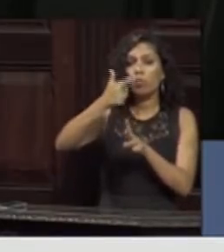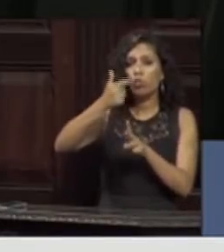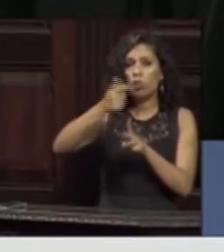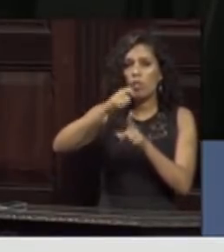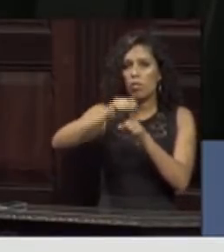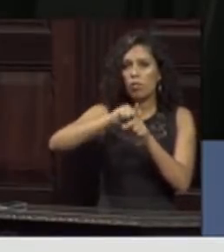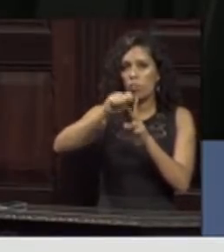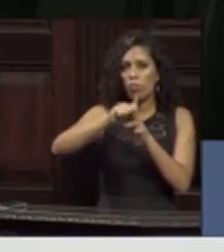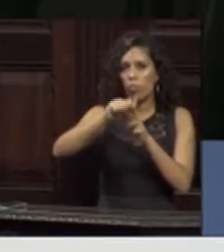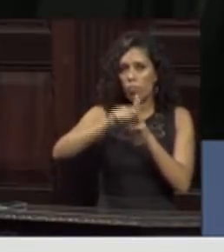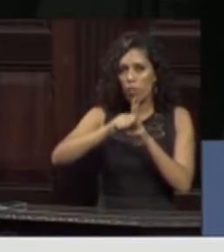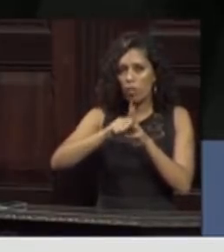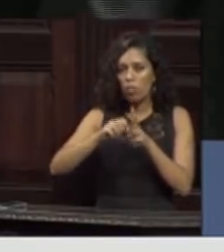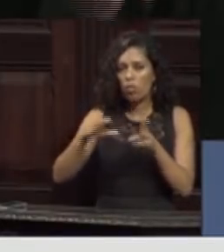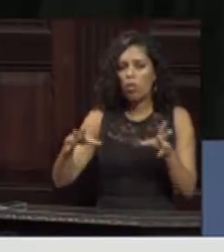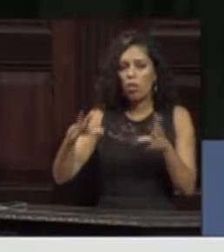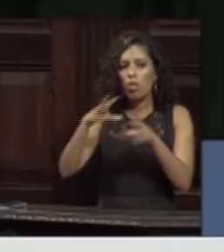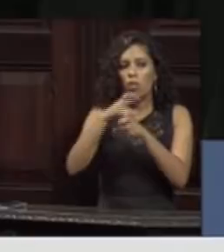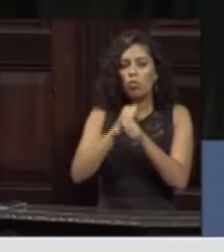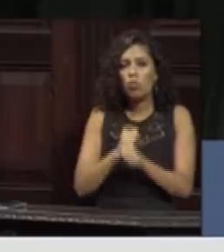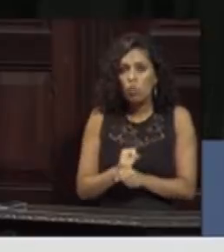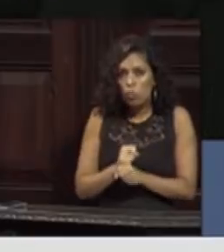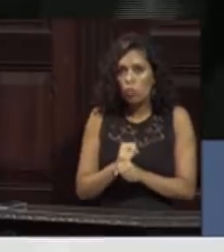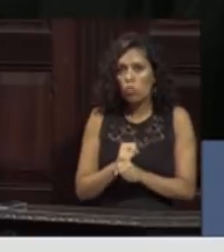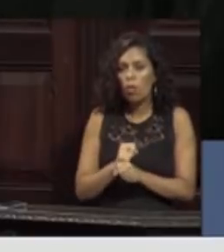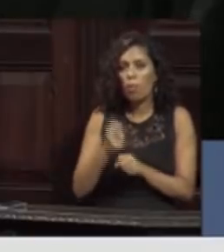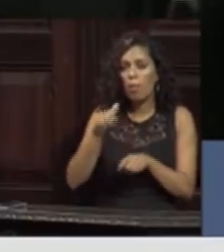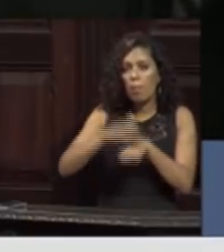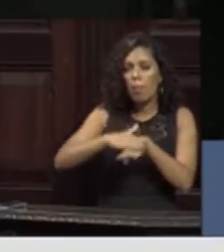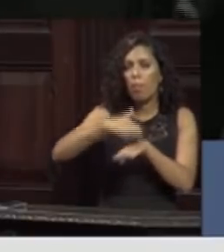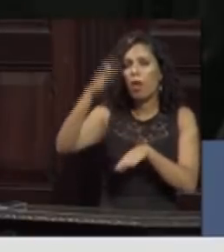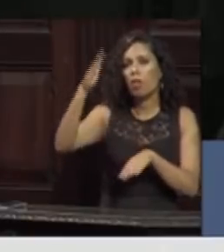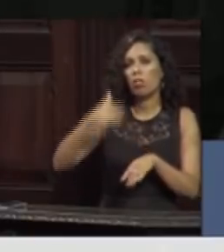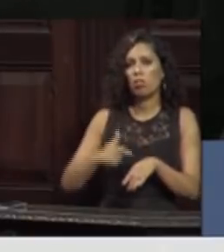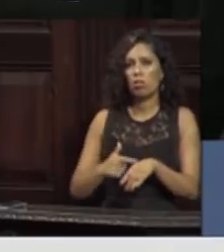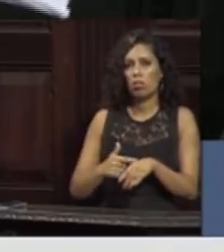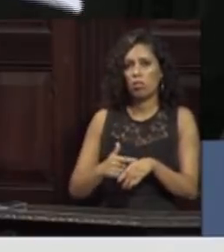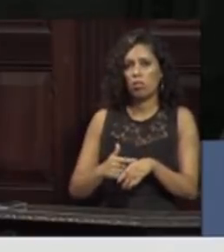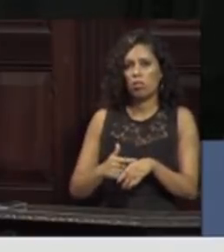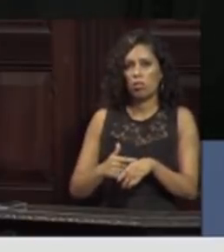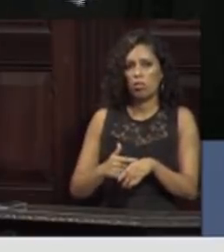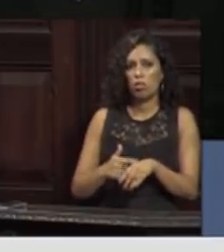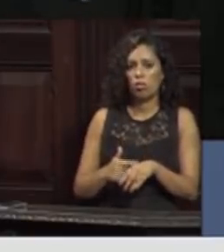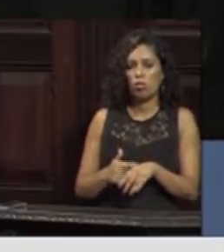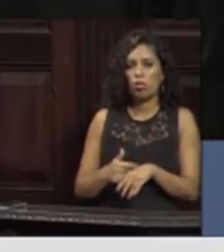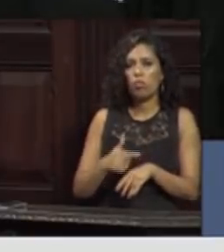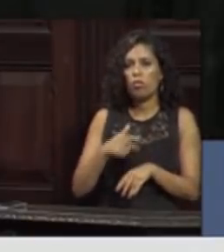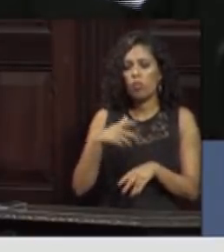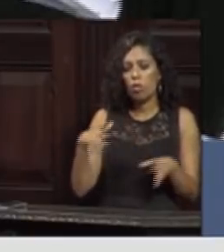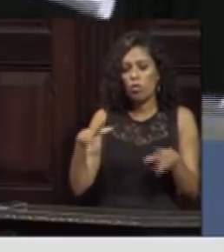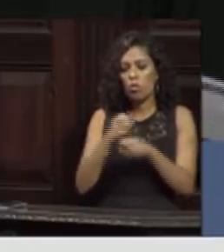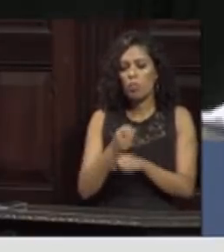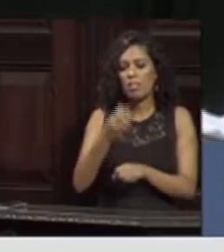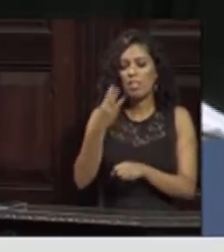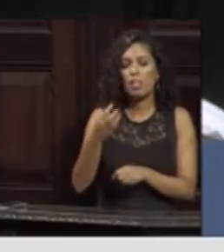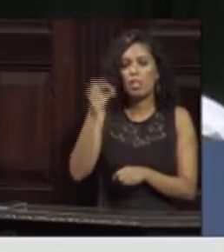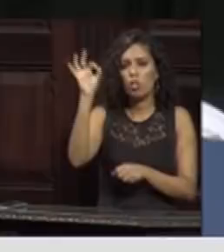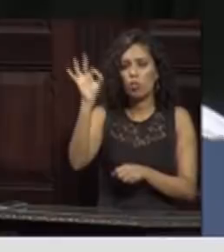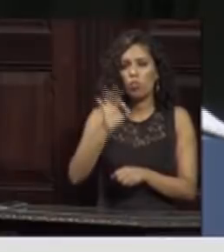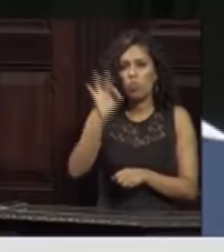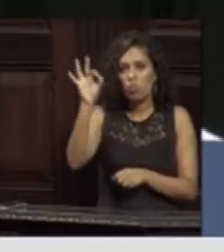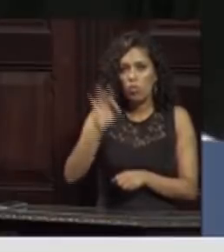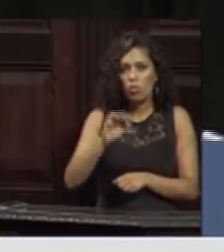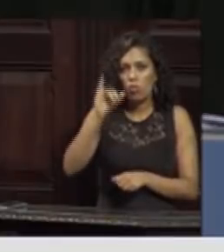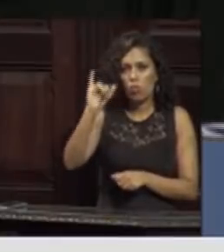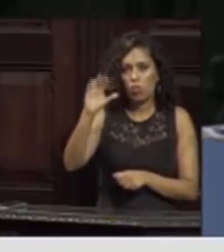bilhão, que dá 3% da arrecadação do ICMS. Então propus uma emenda de 5 e quero